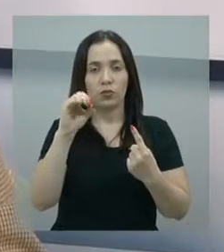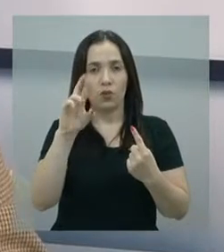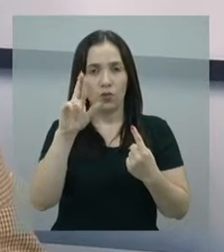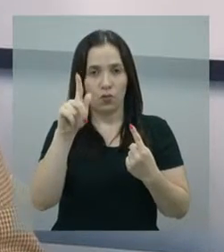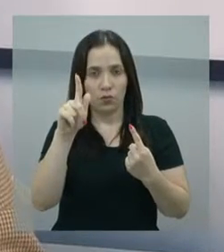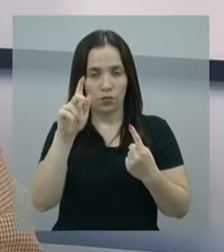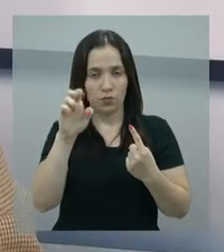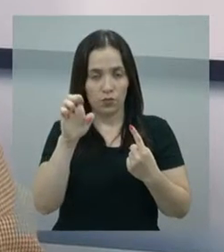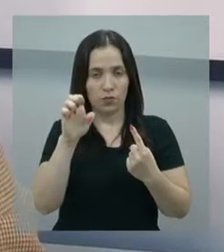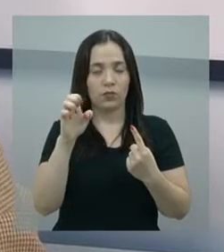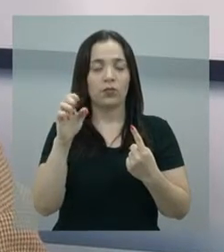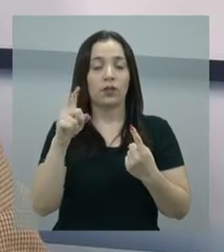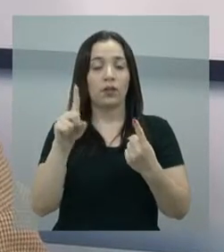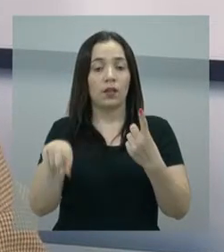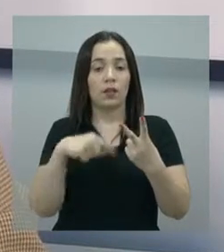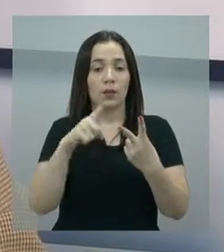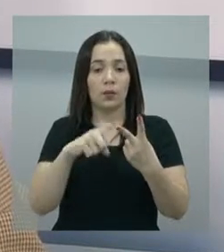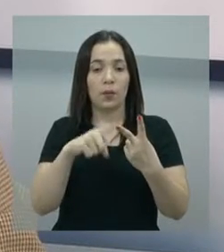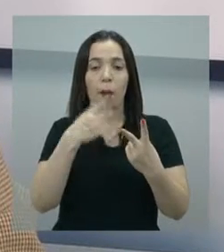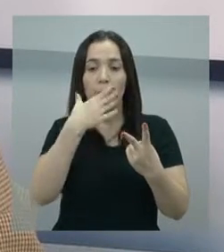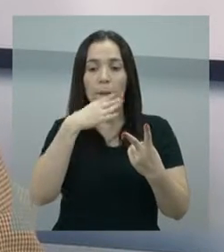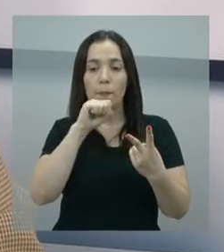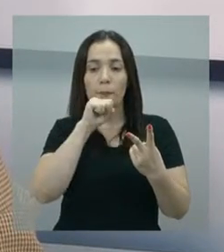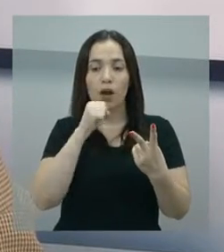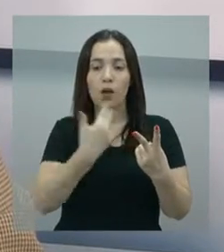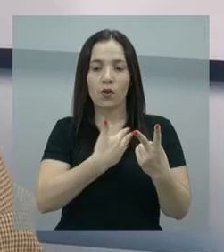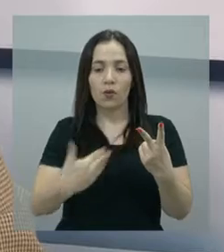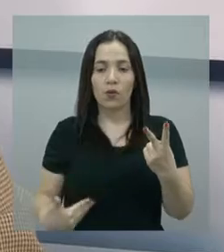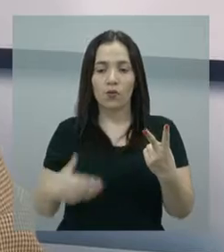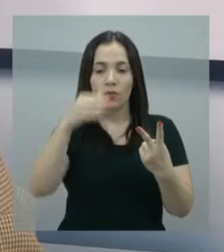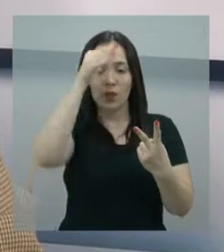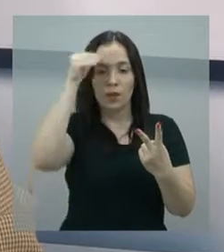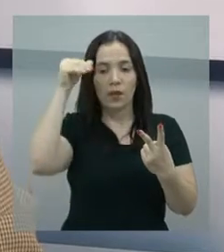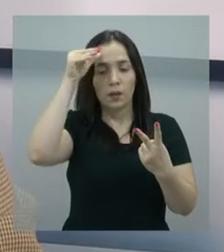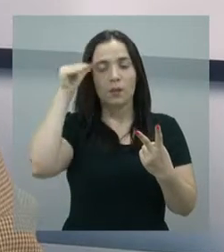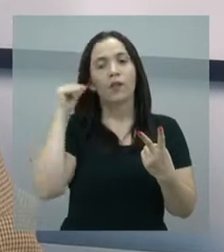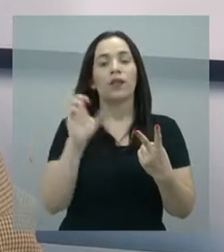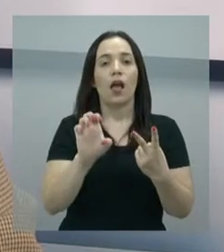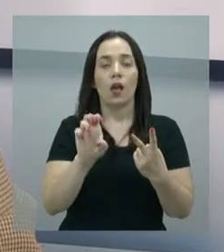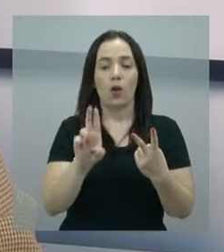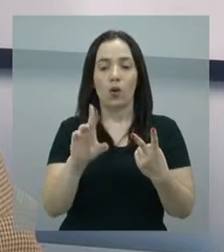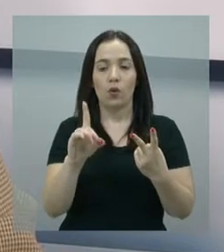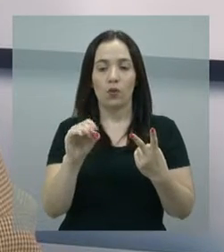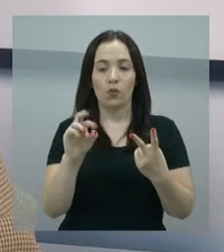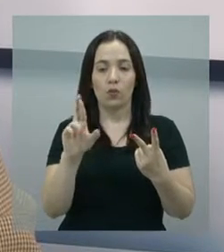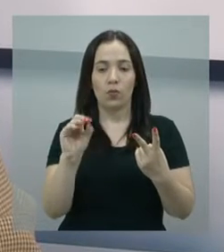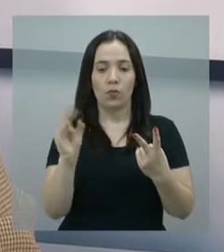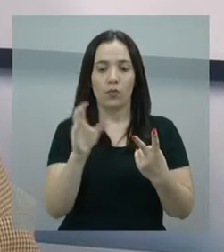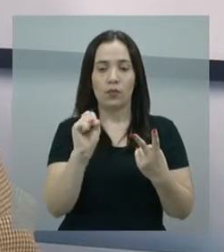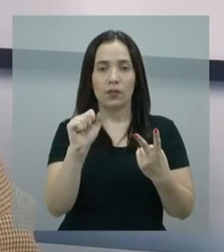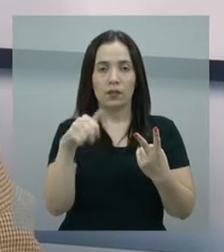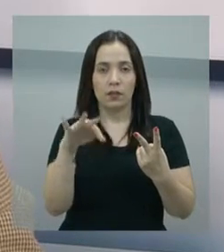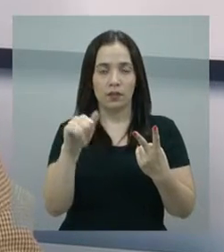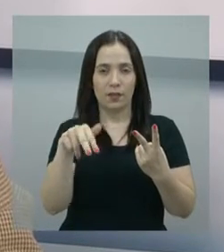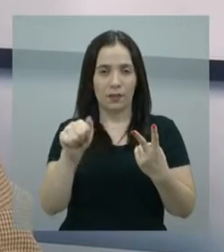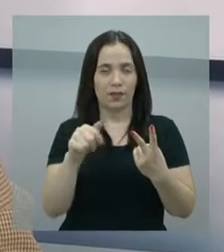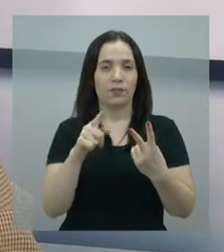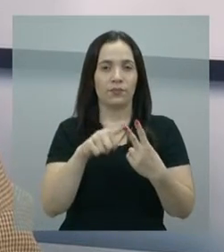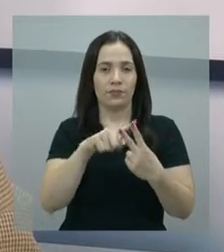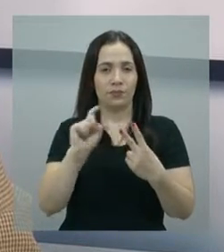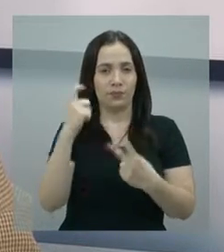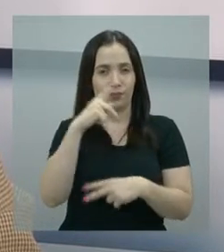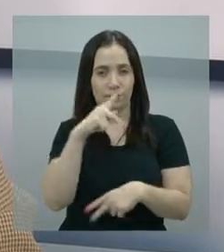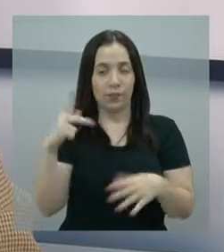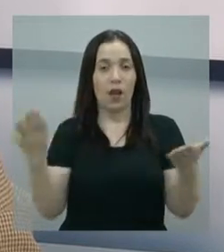governador. O pai do governador foi Eudoro Santana, foi presidente desse instituto aqui, que hoje quem preside